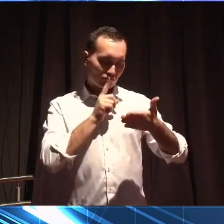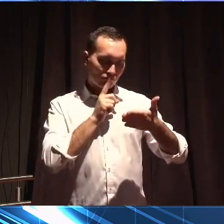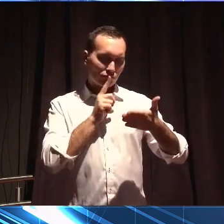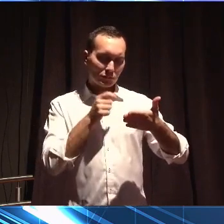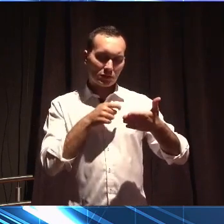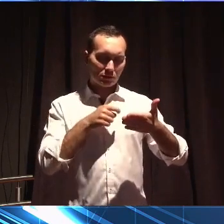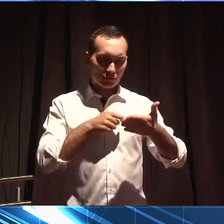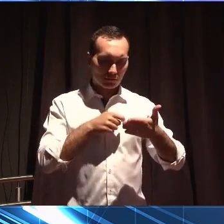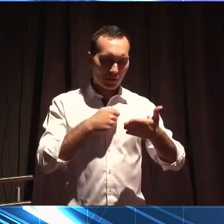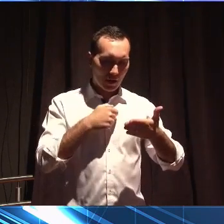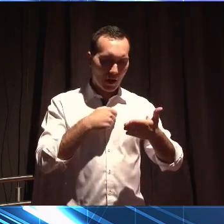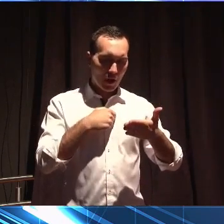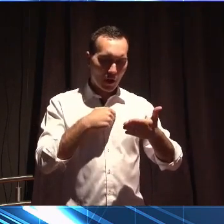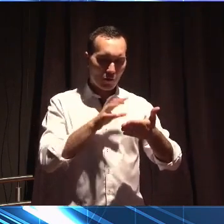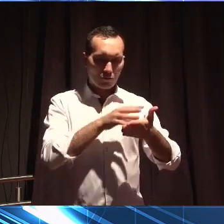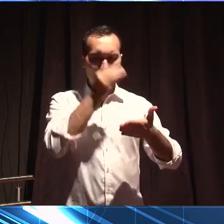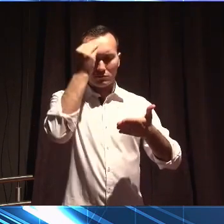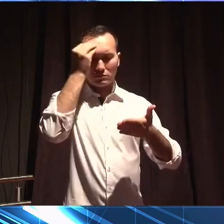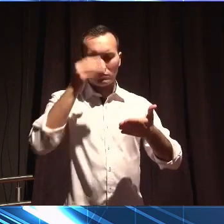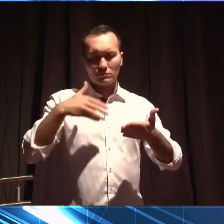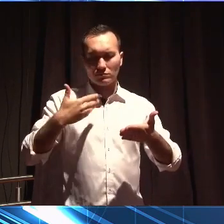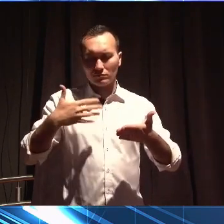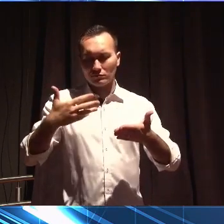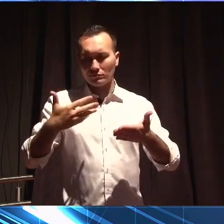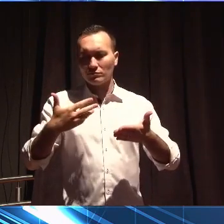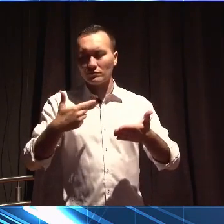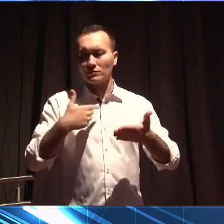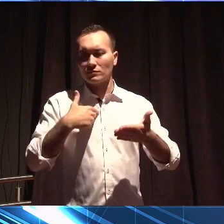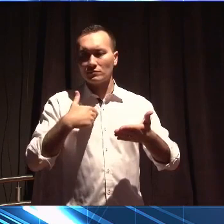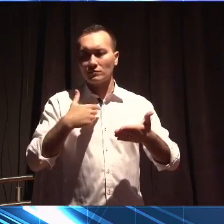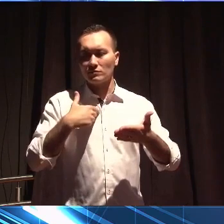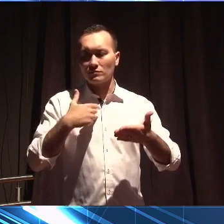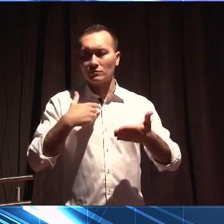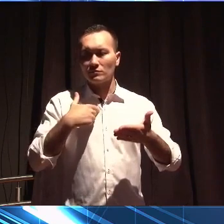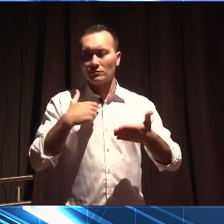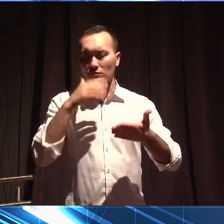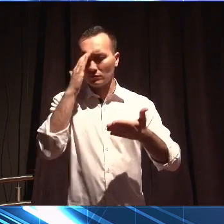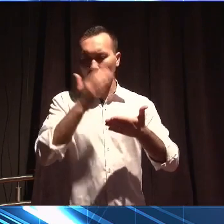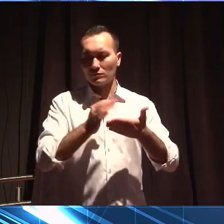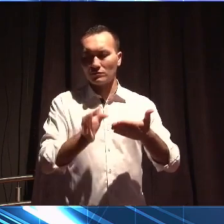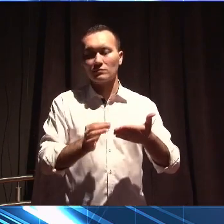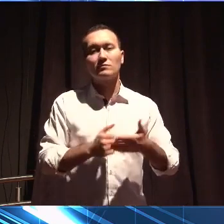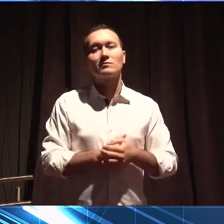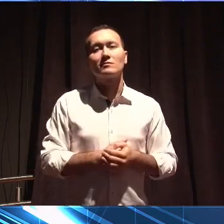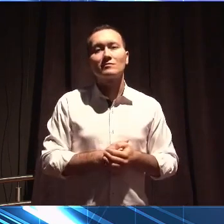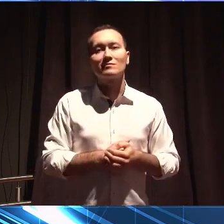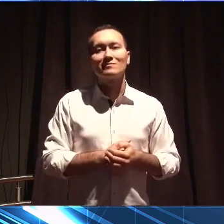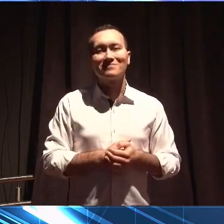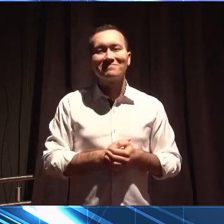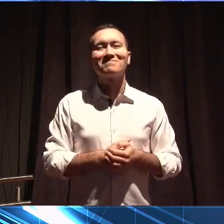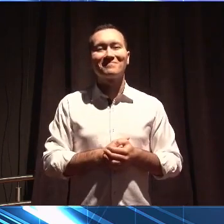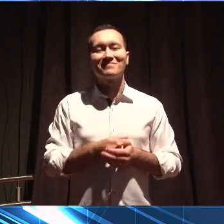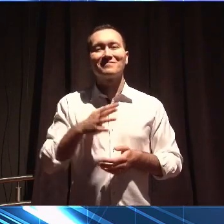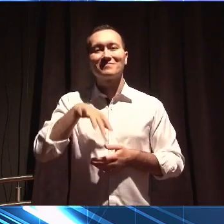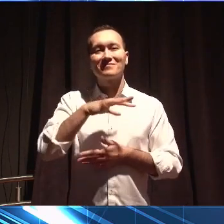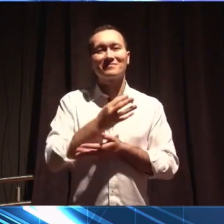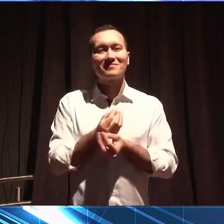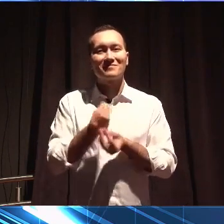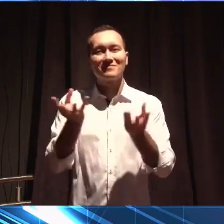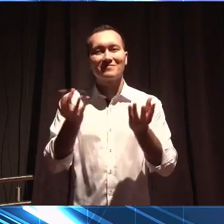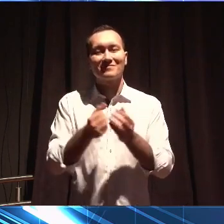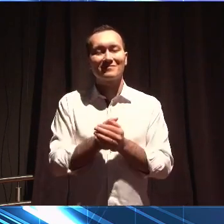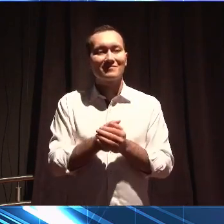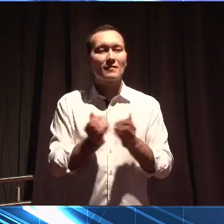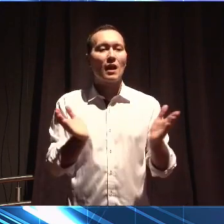estudos aí, e, quem sabe, começar a falar de FinOps na empresa de vocês também. Então, a gente disponibilizou, fiquem à vontade, e a gente abre para